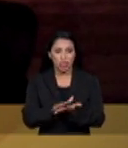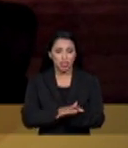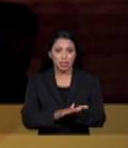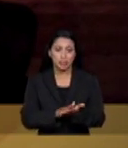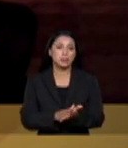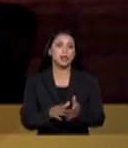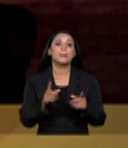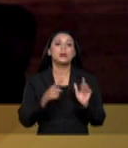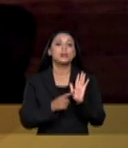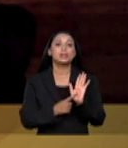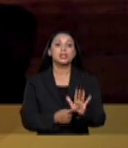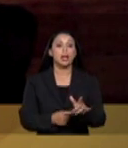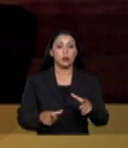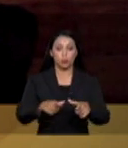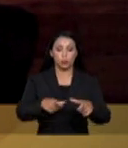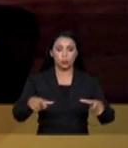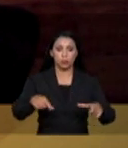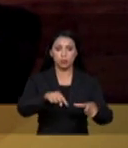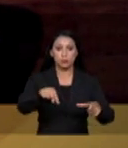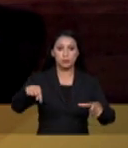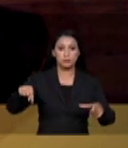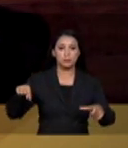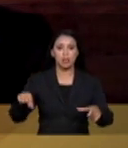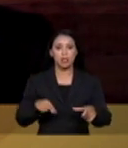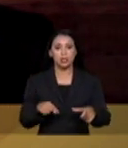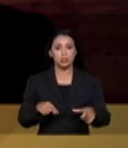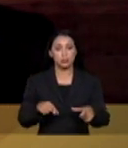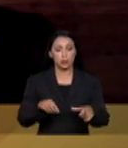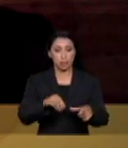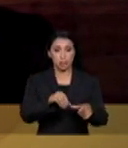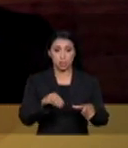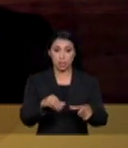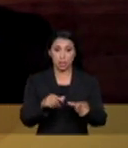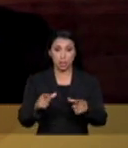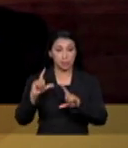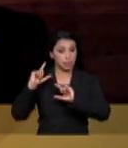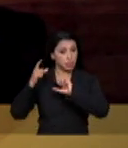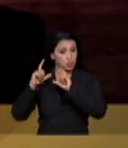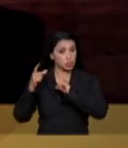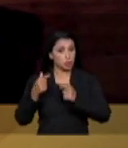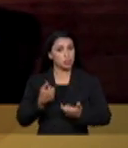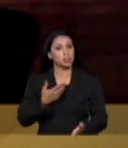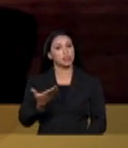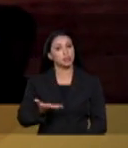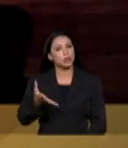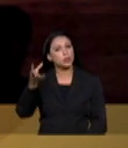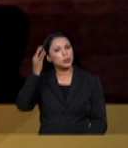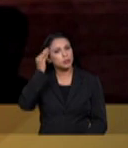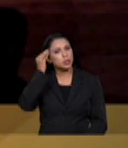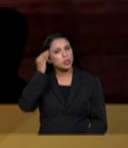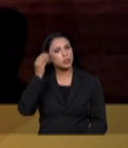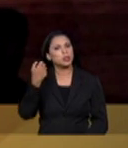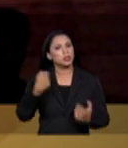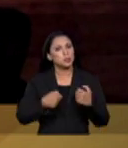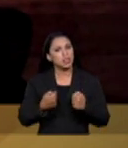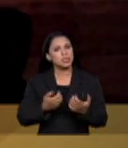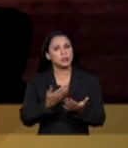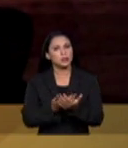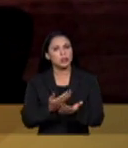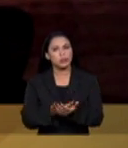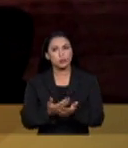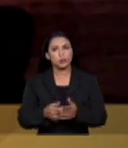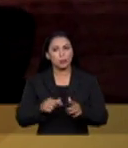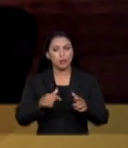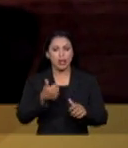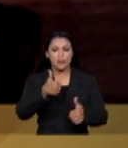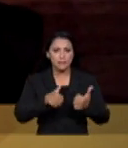a correta extensão da Serra tradicionais Compreendo que a realização de estudo para adequado